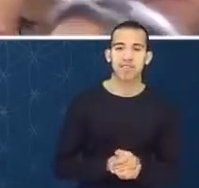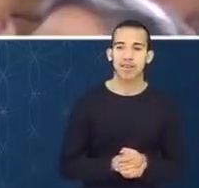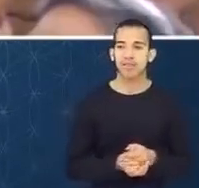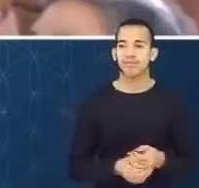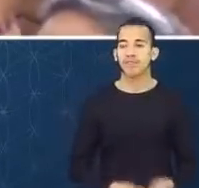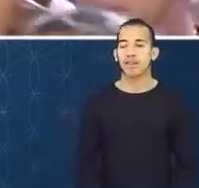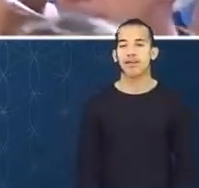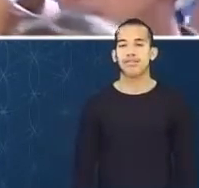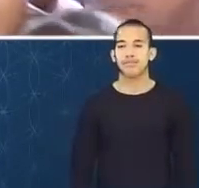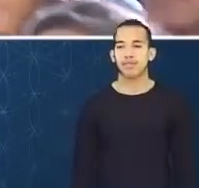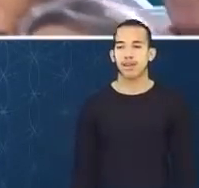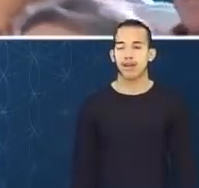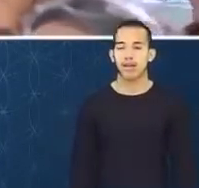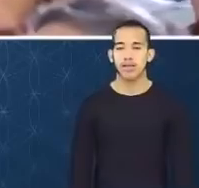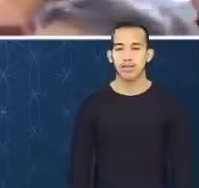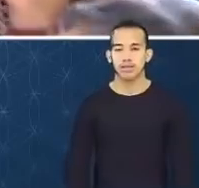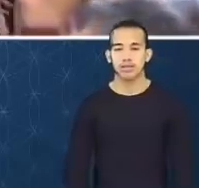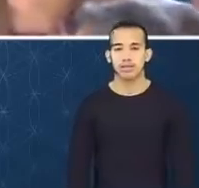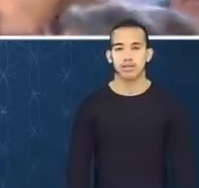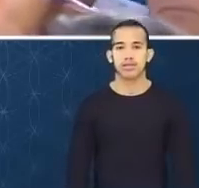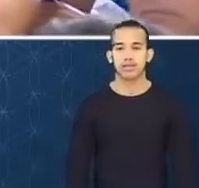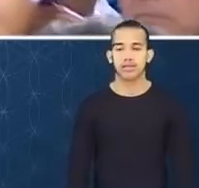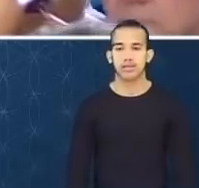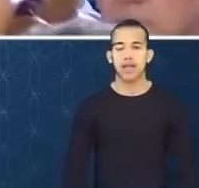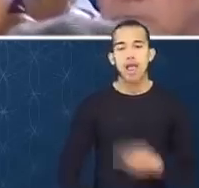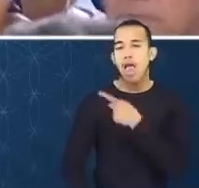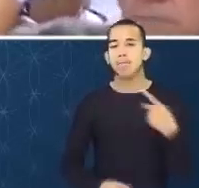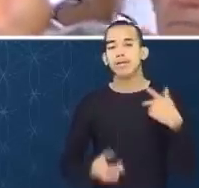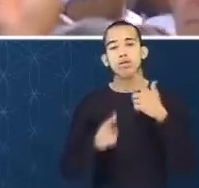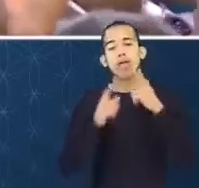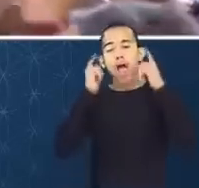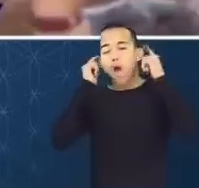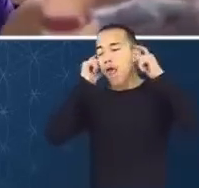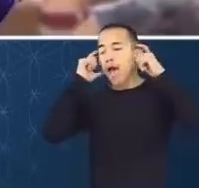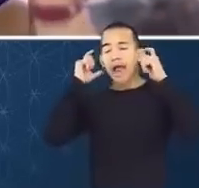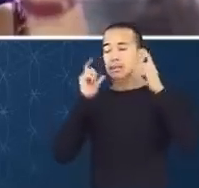Aí eu não entendi, não. E o pastor nem tem a orelha grande, não, porque é o jeito mesmo, né?